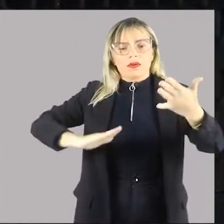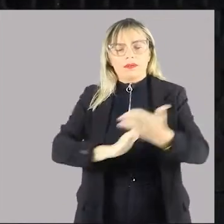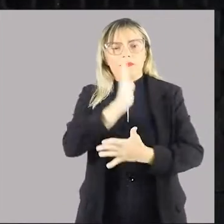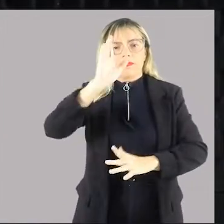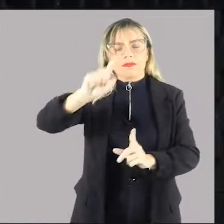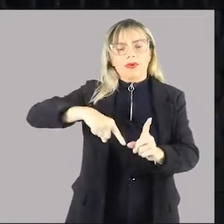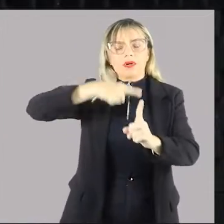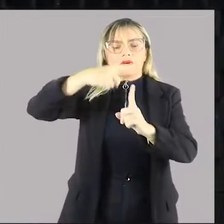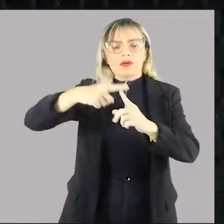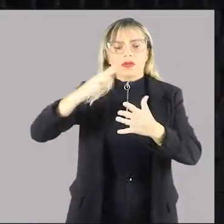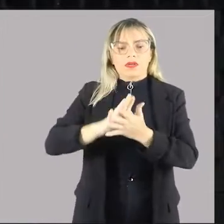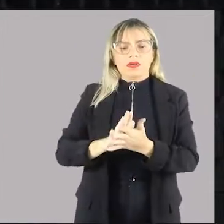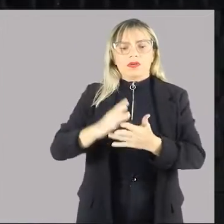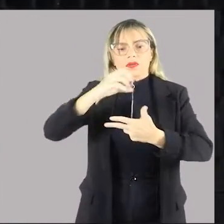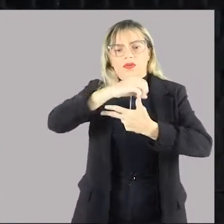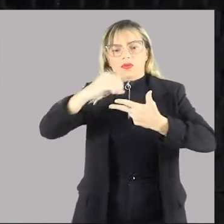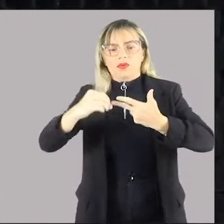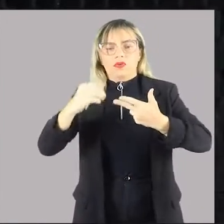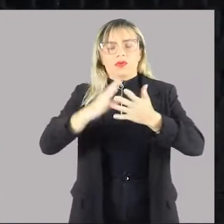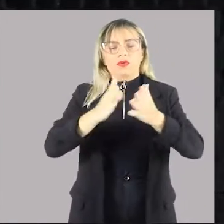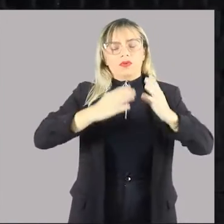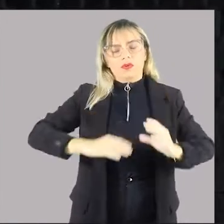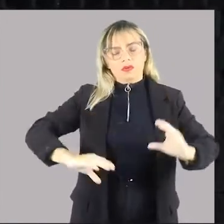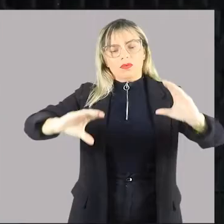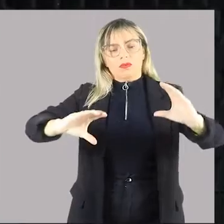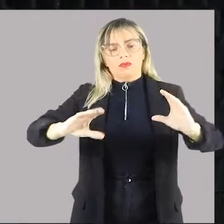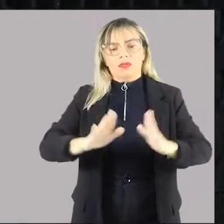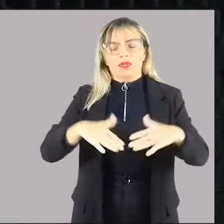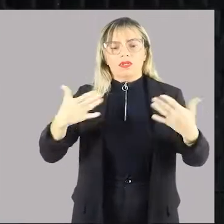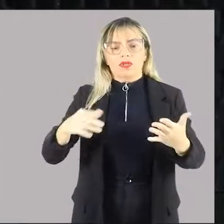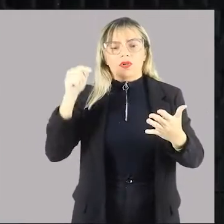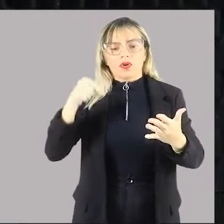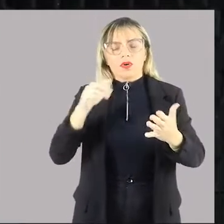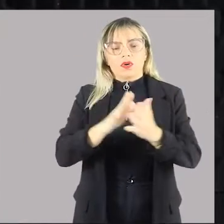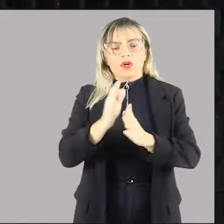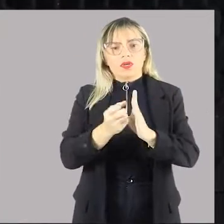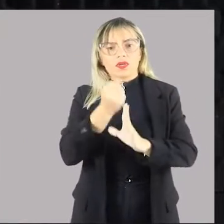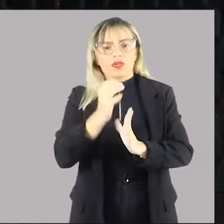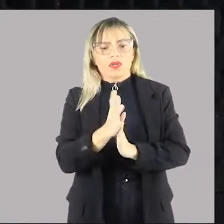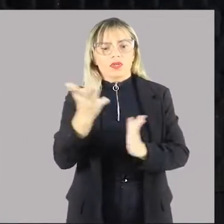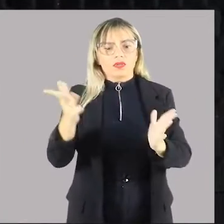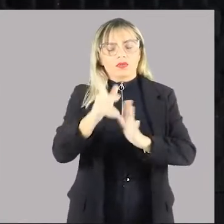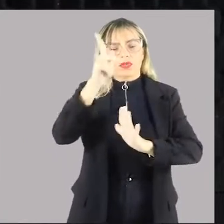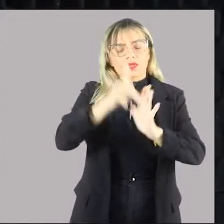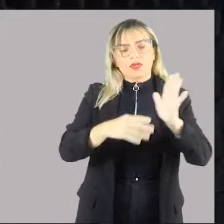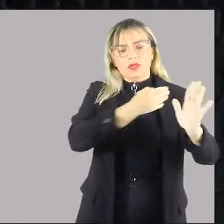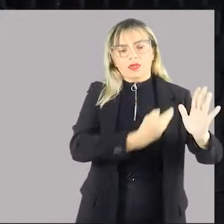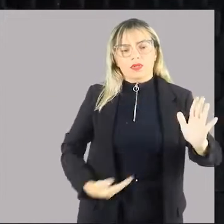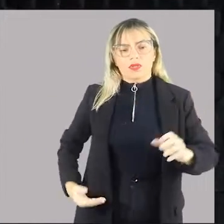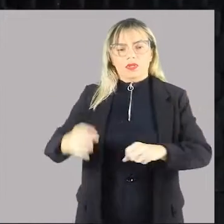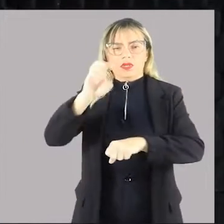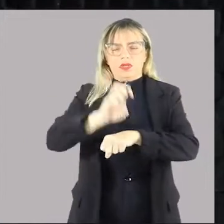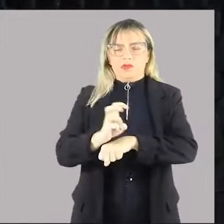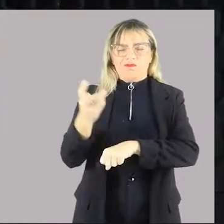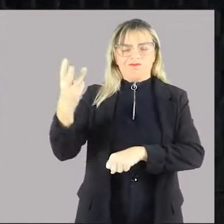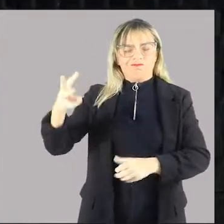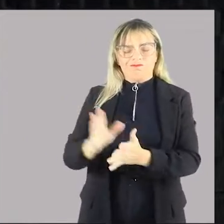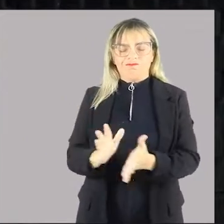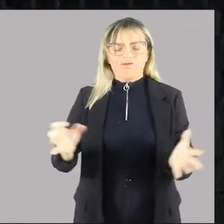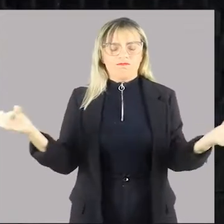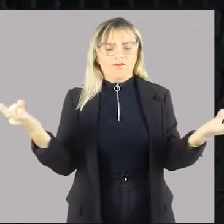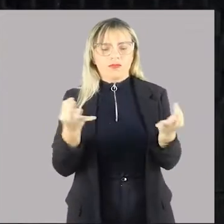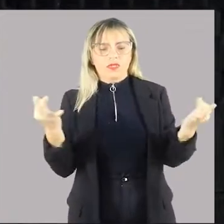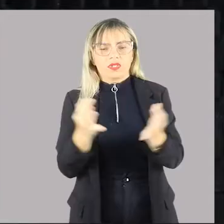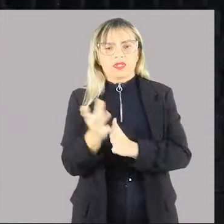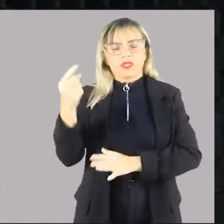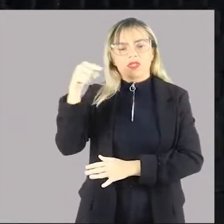Prova Mais Enem dos Concursos, uma iniciativa do governo do estado do Maranhão, uma bela iniciativa